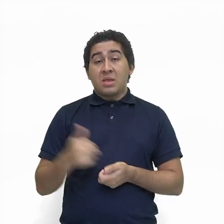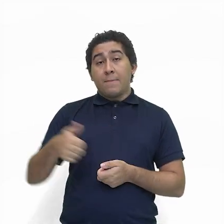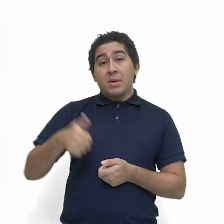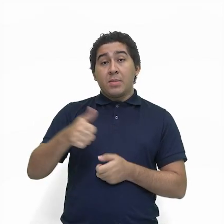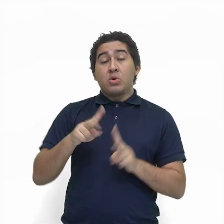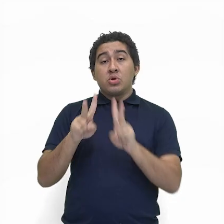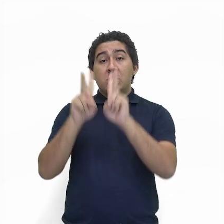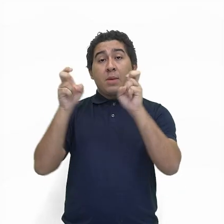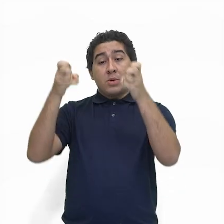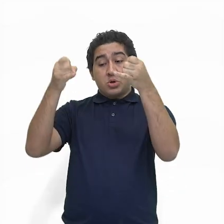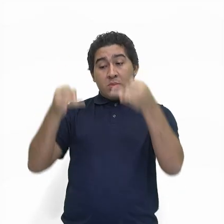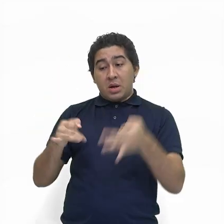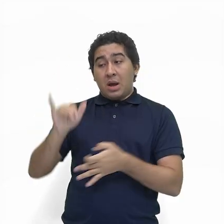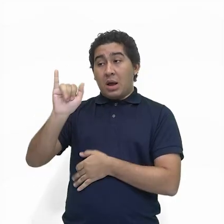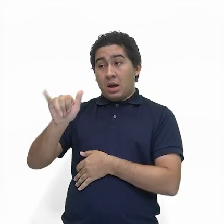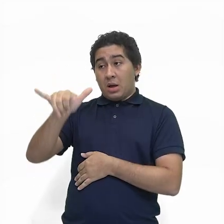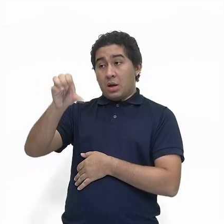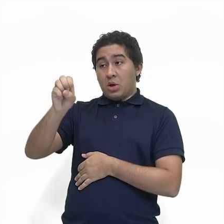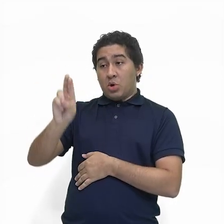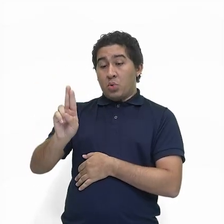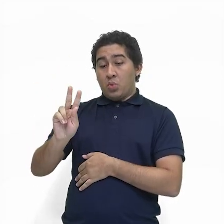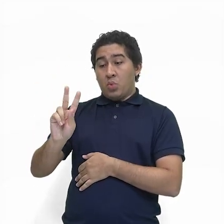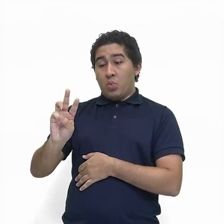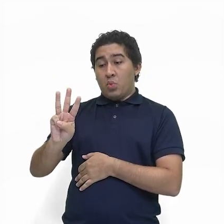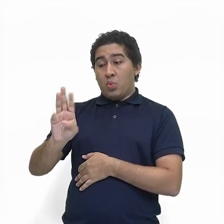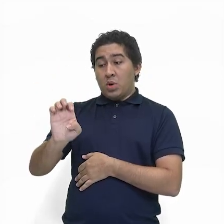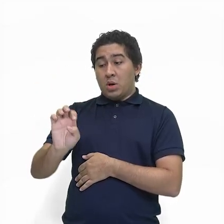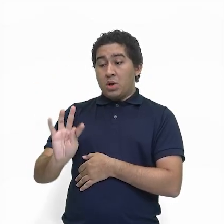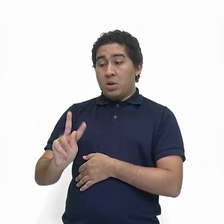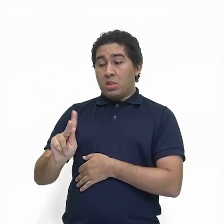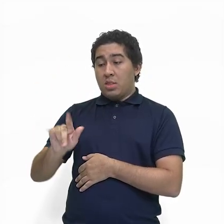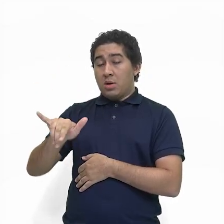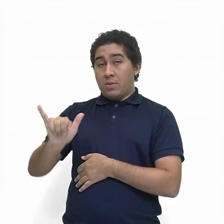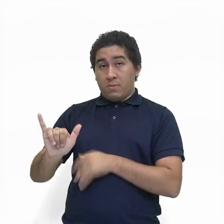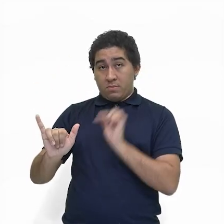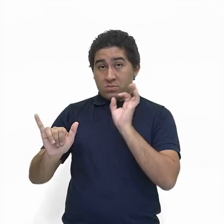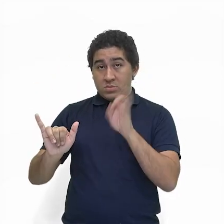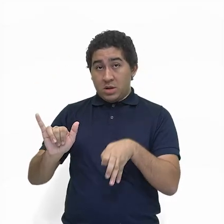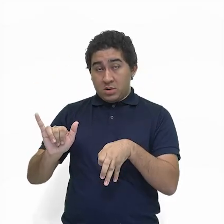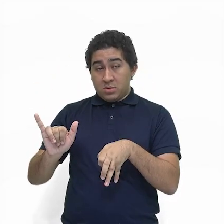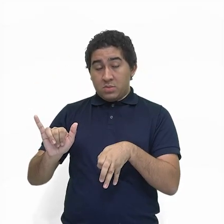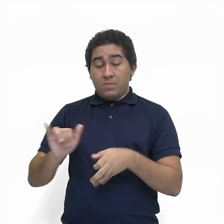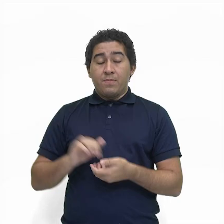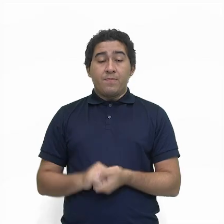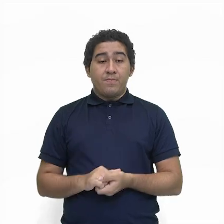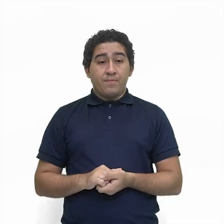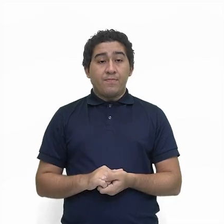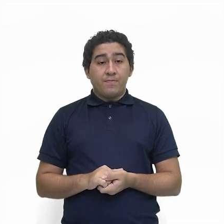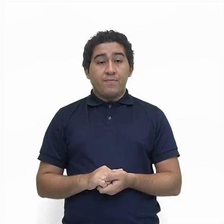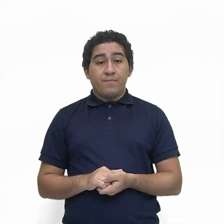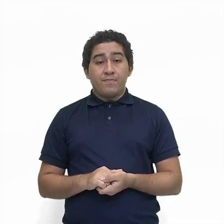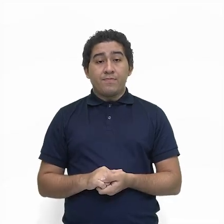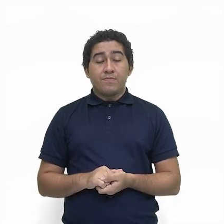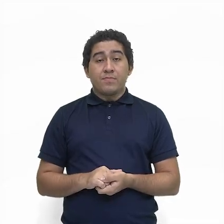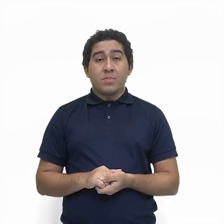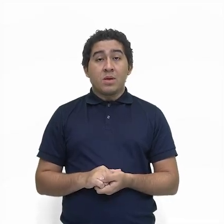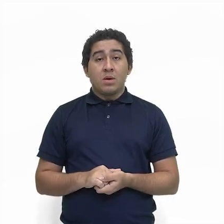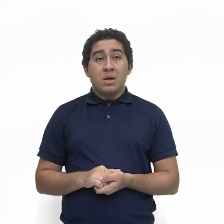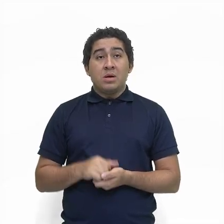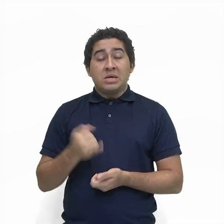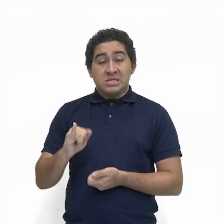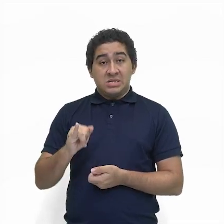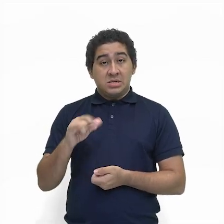falar sobre o I, you, we e they, ok? Quando eu vou conjugar